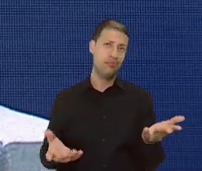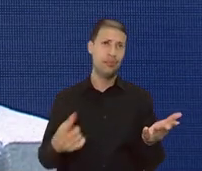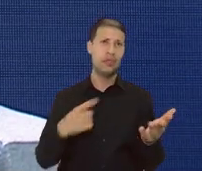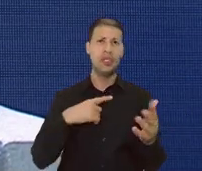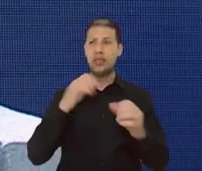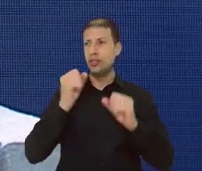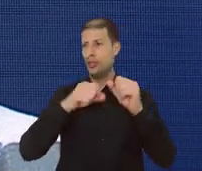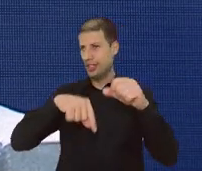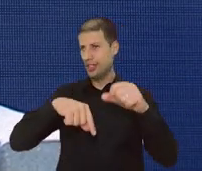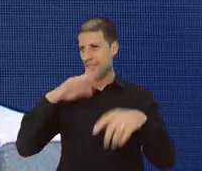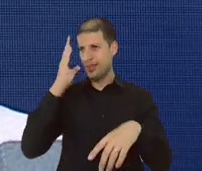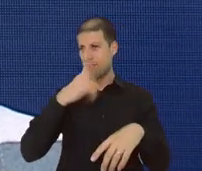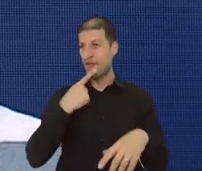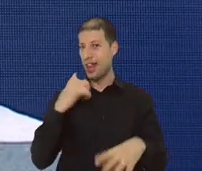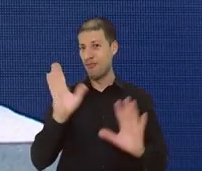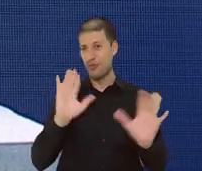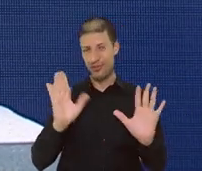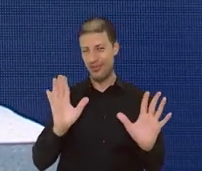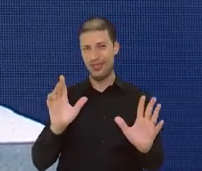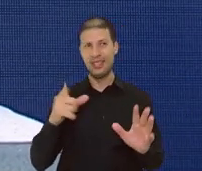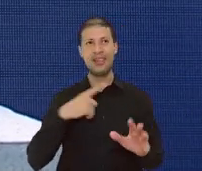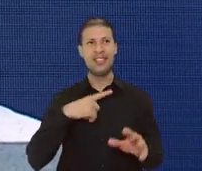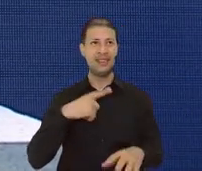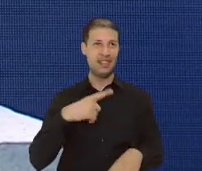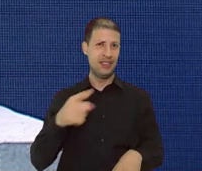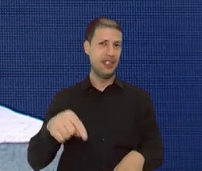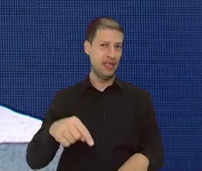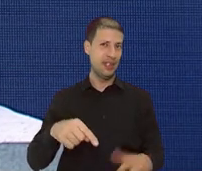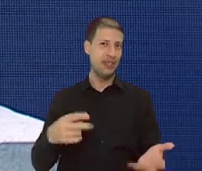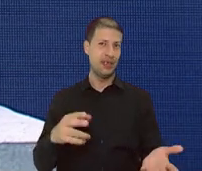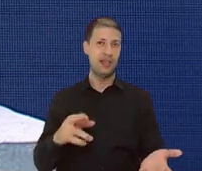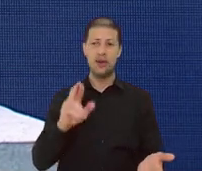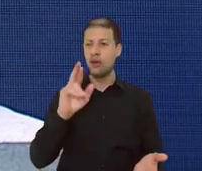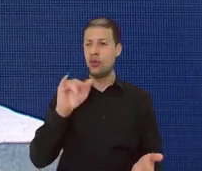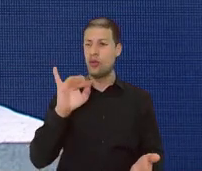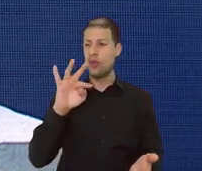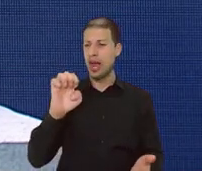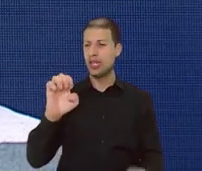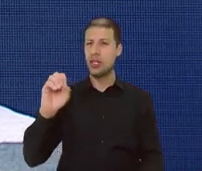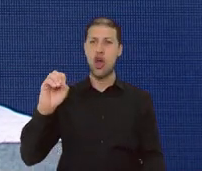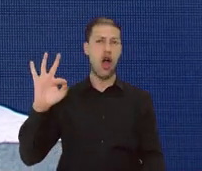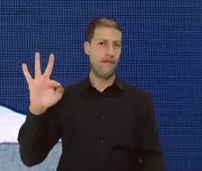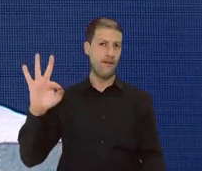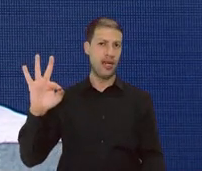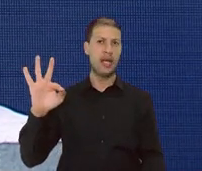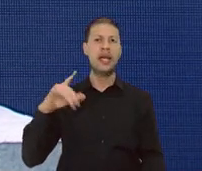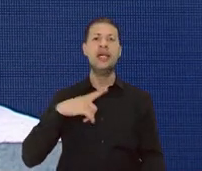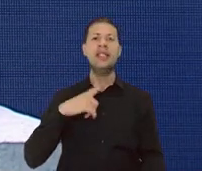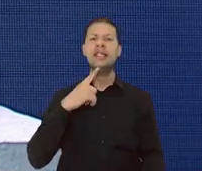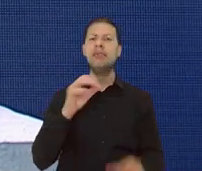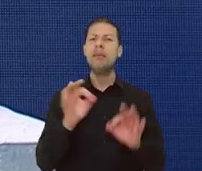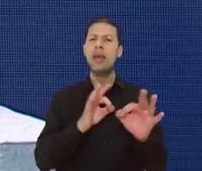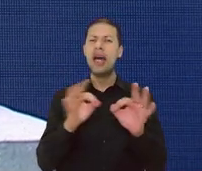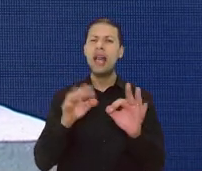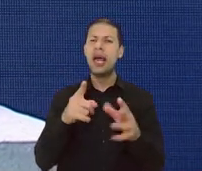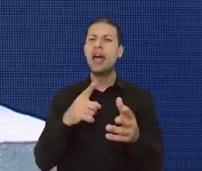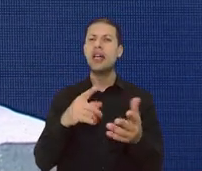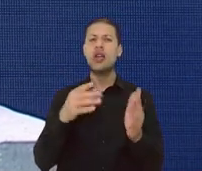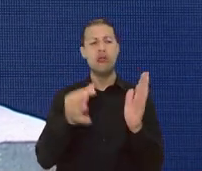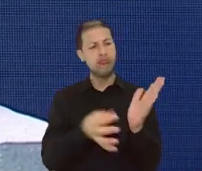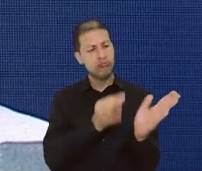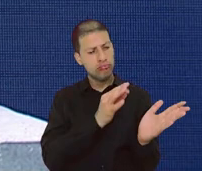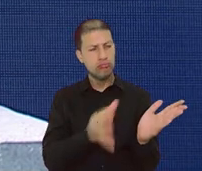Brasil a gente não fala muito mas tem High toffee aqui também então é montar esse portfólio É diversificar para